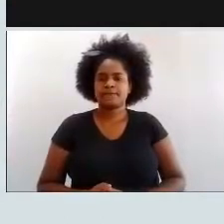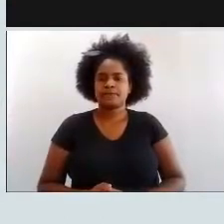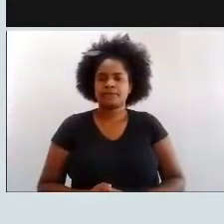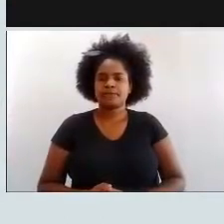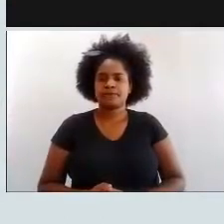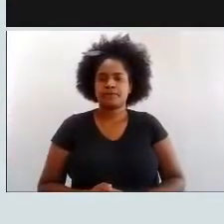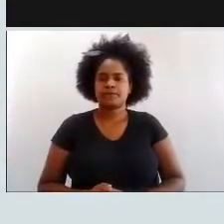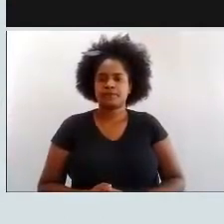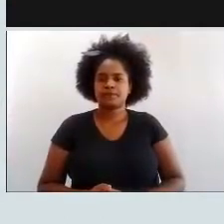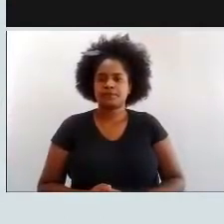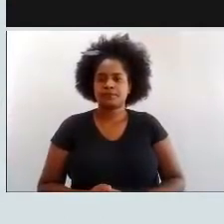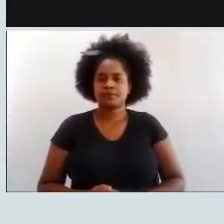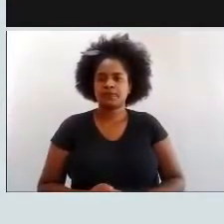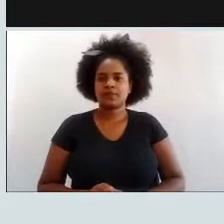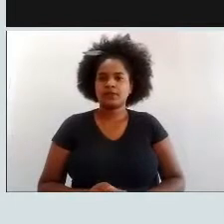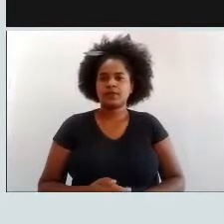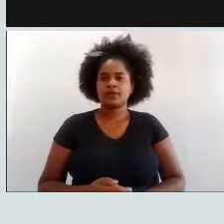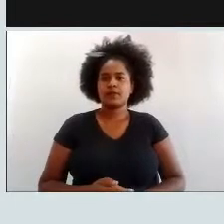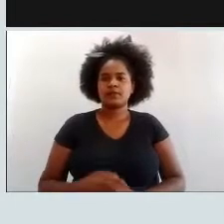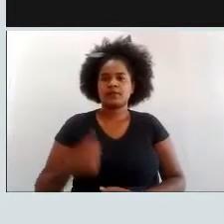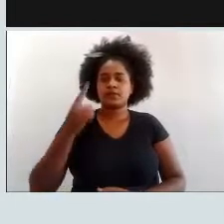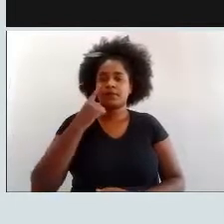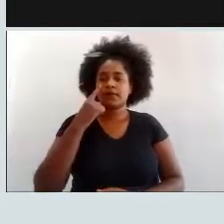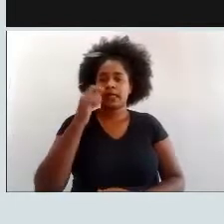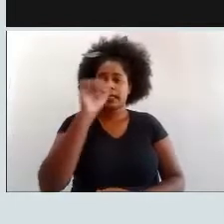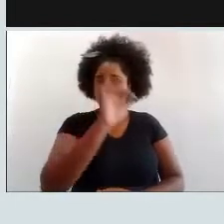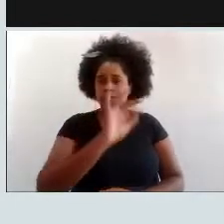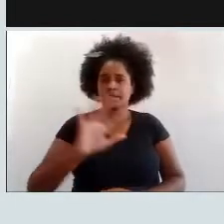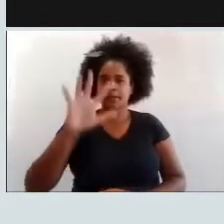certinho. Mas essa primeira figura,